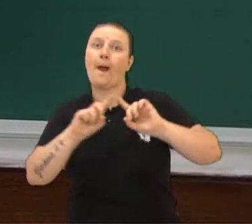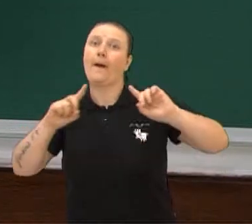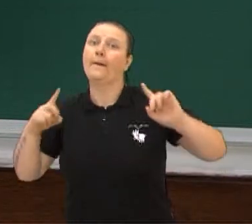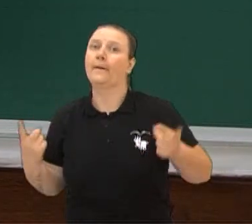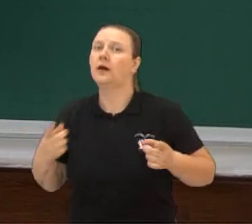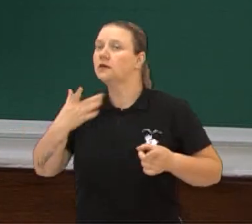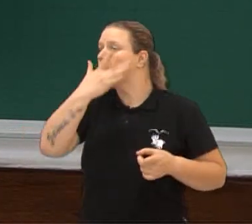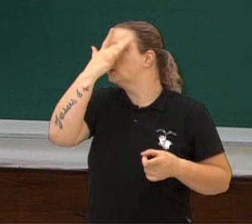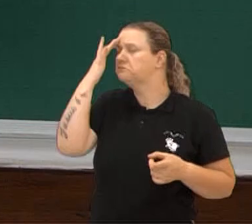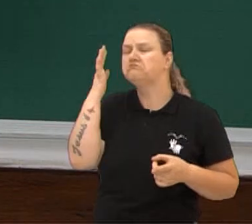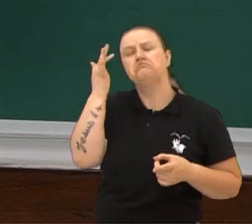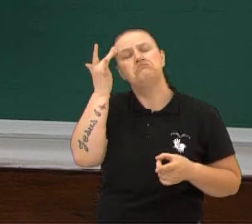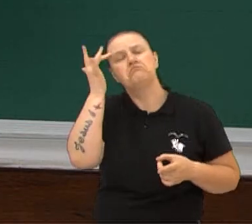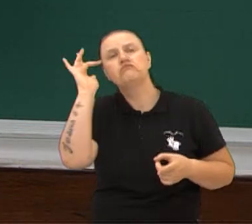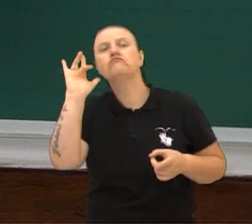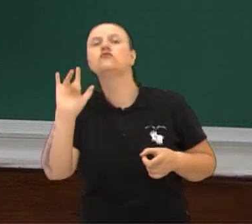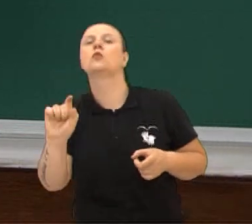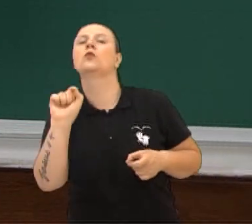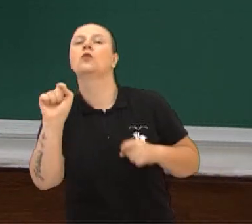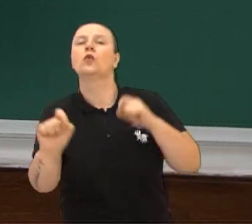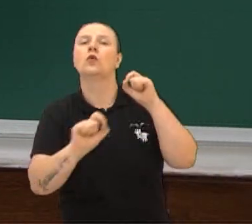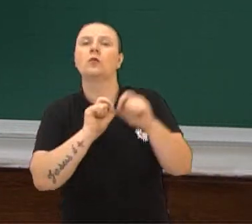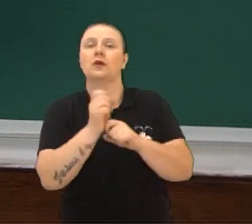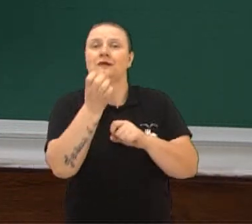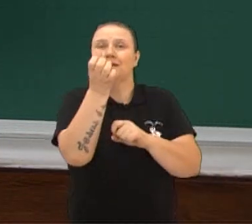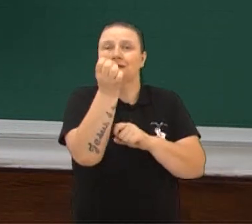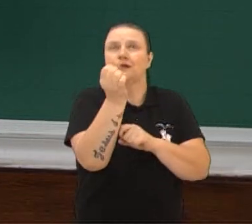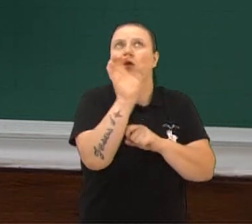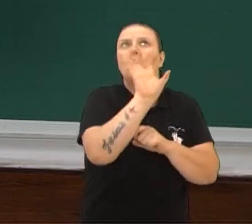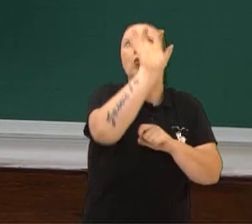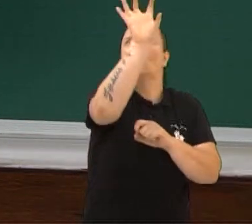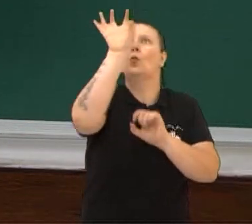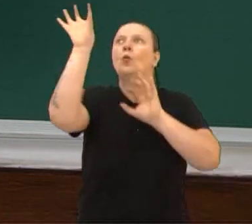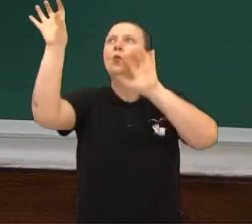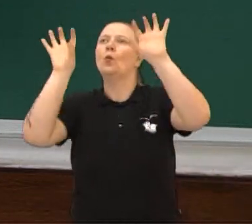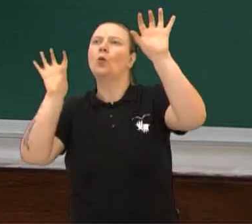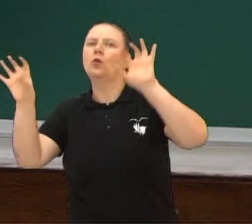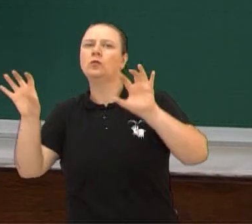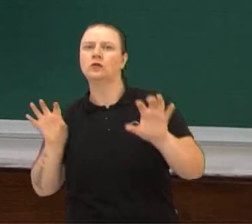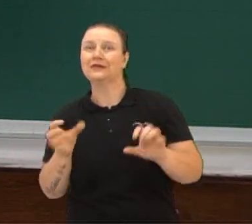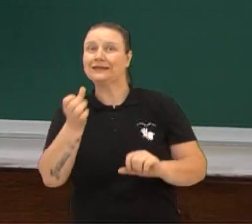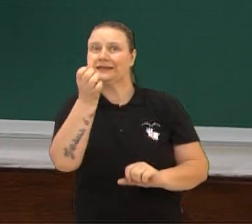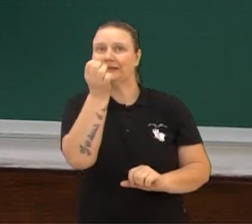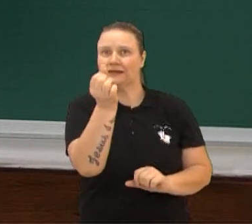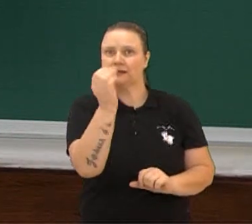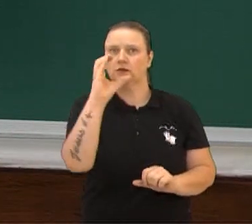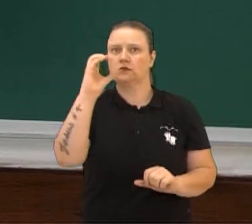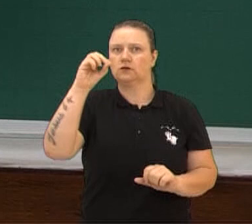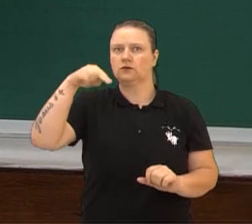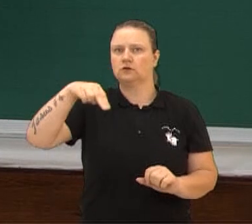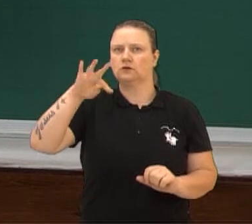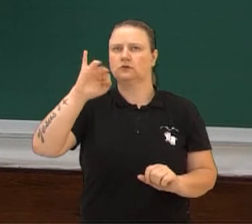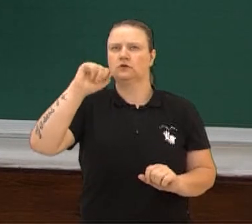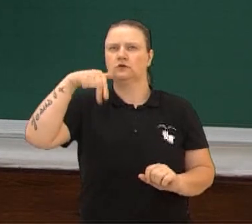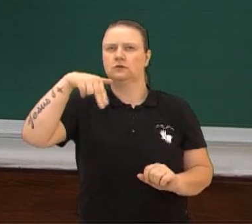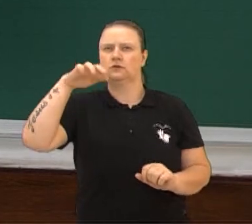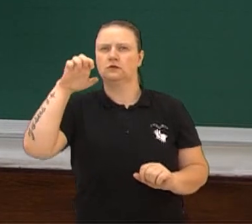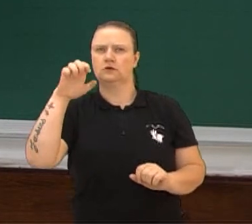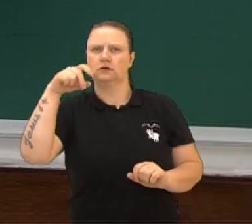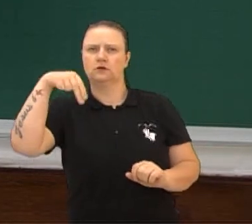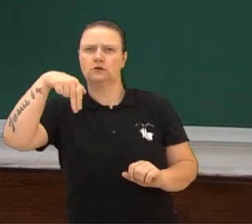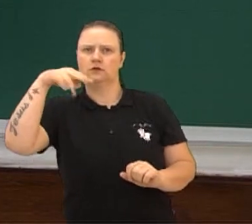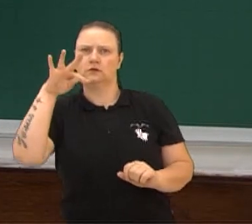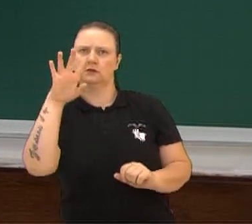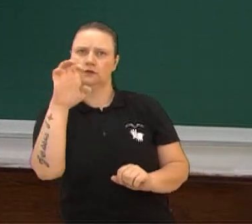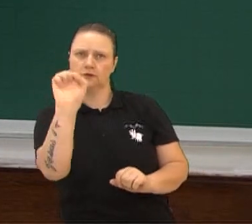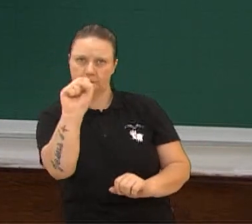sabem é que a língua espanhola é falada nos 6 continentes, mesmo que não seja como língua oficial em todos os países. Então,